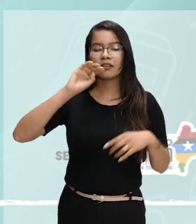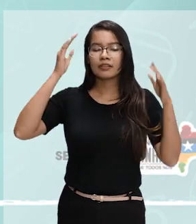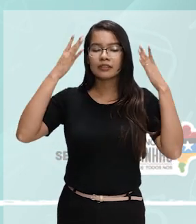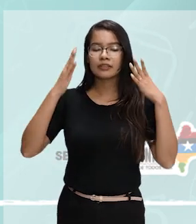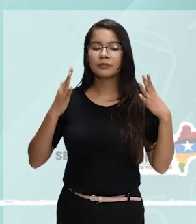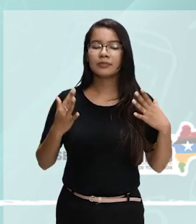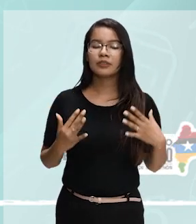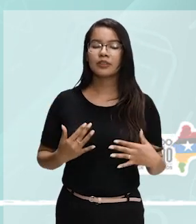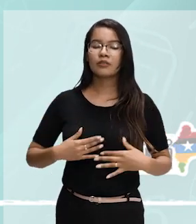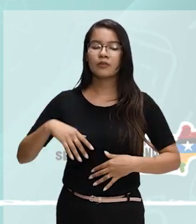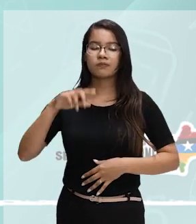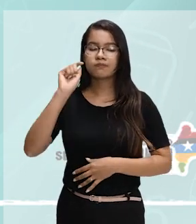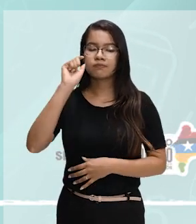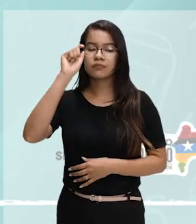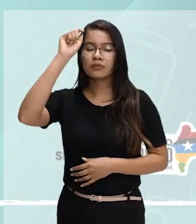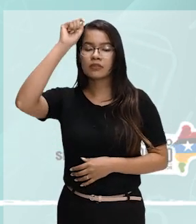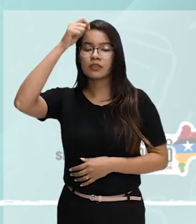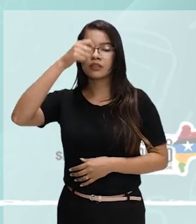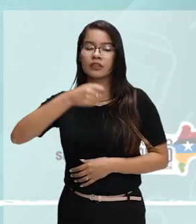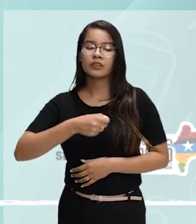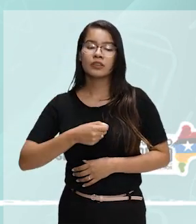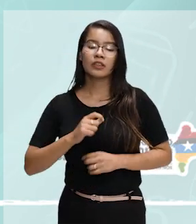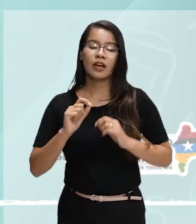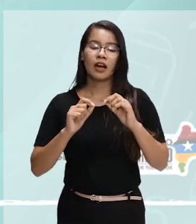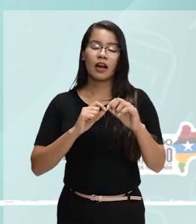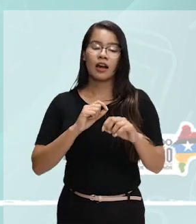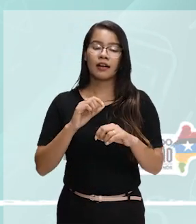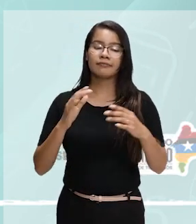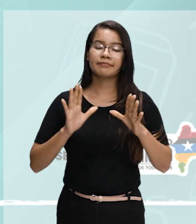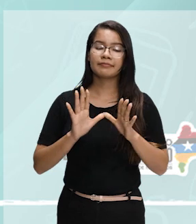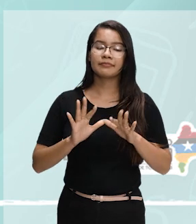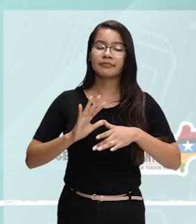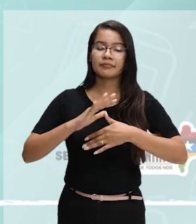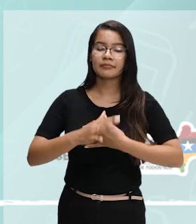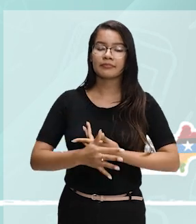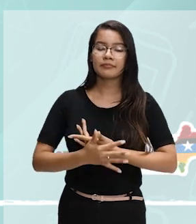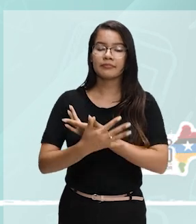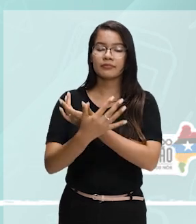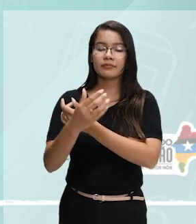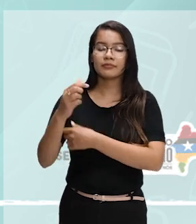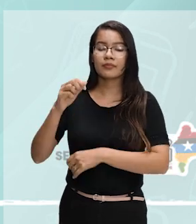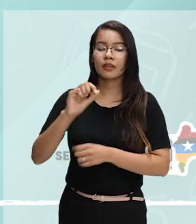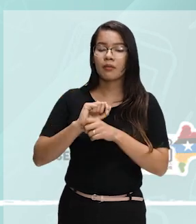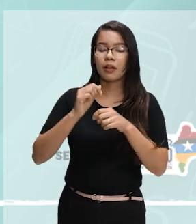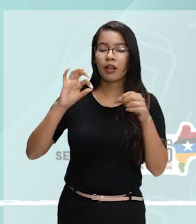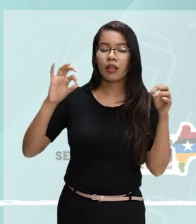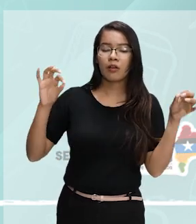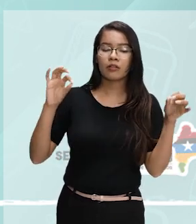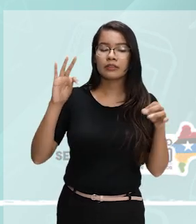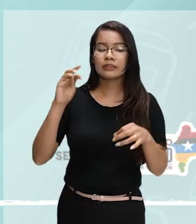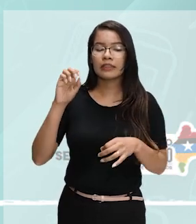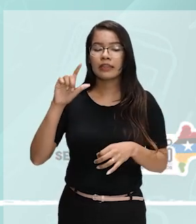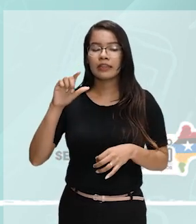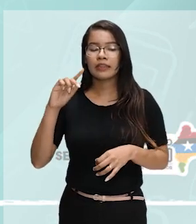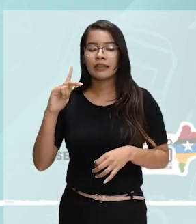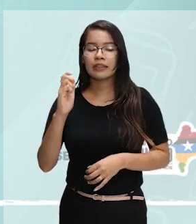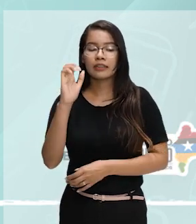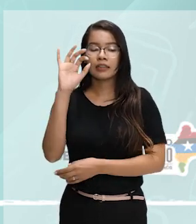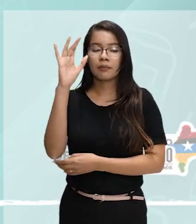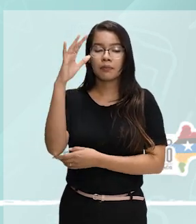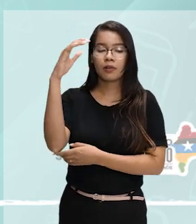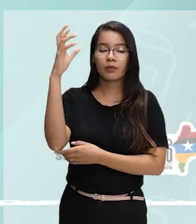de palmeira. O favo da jati não era doce como o seu sorriso, nem a baunilha recendia